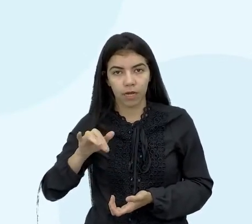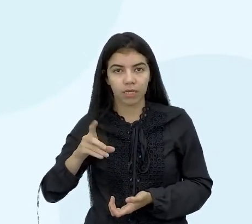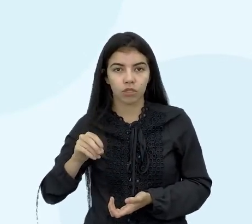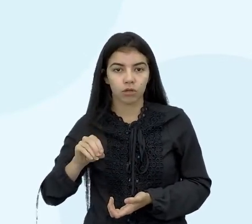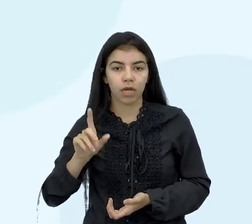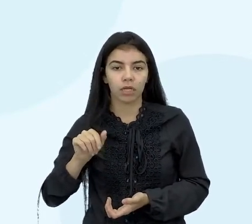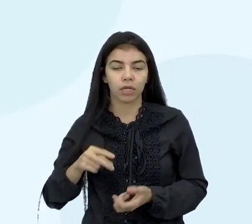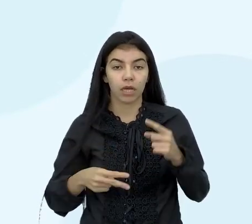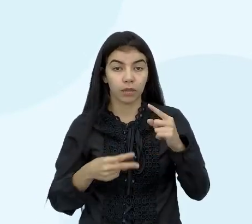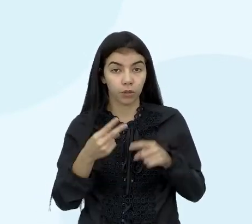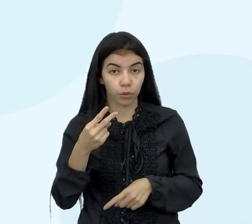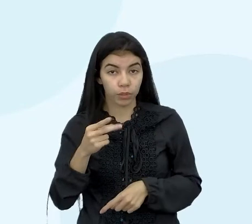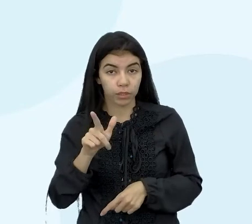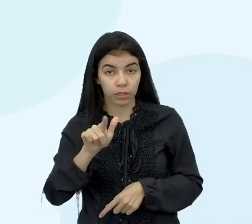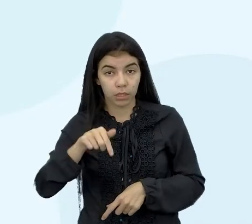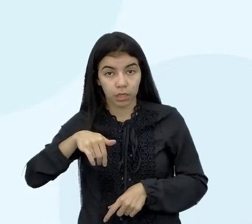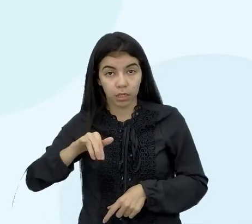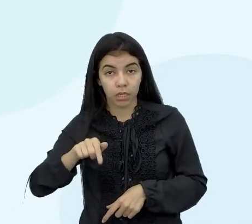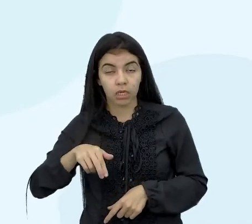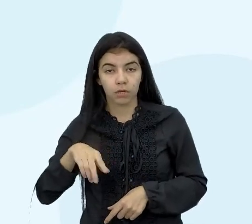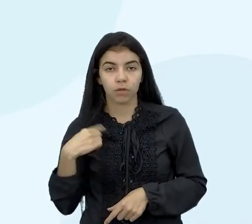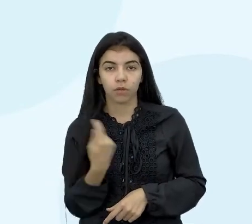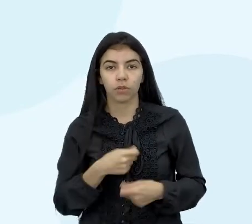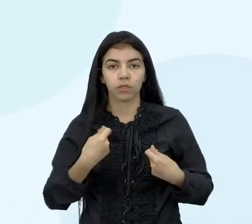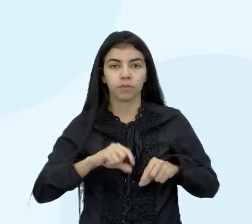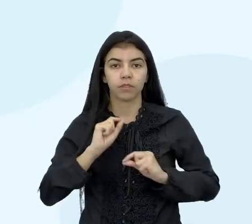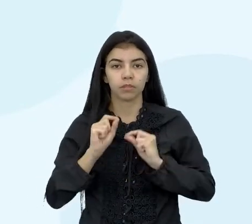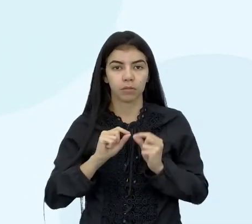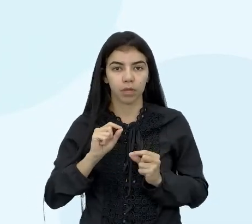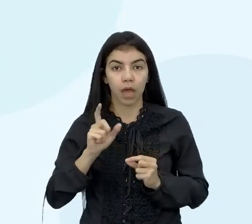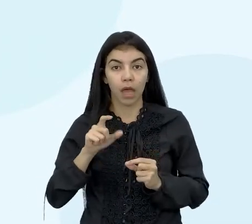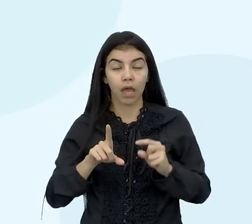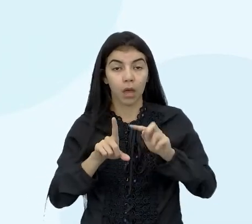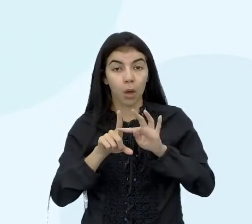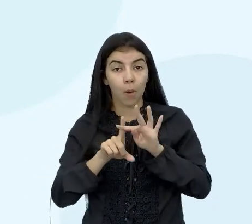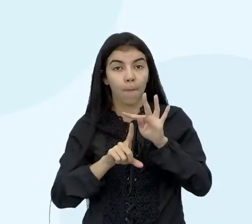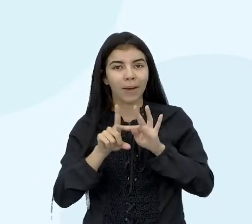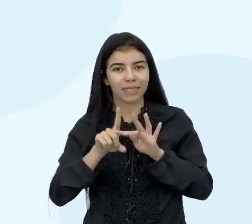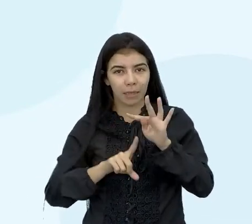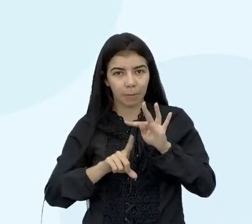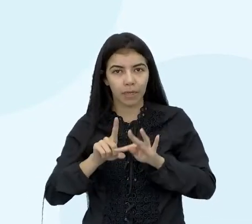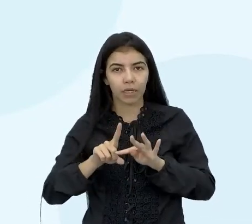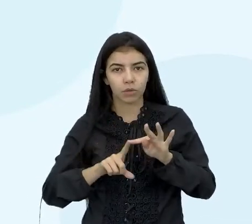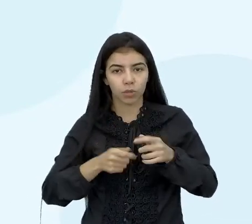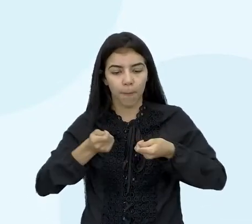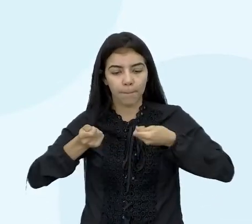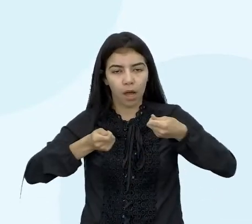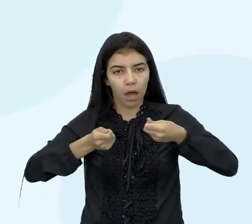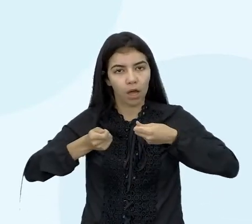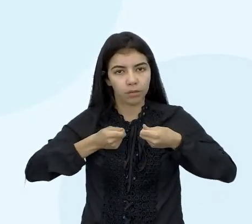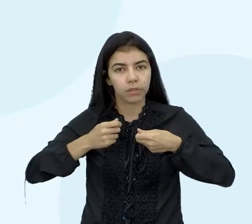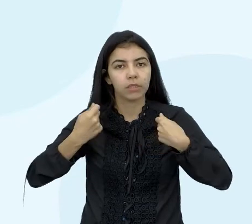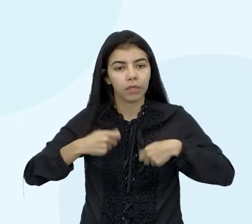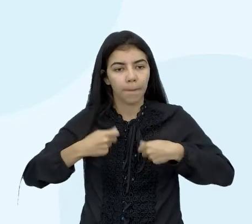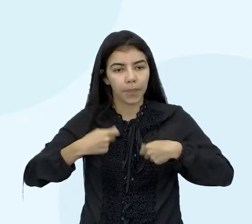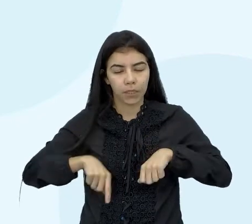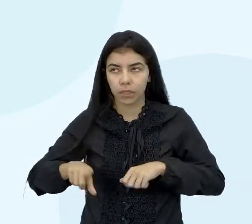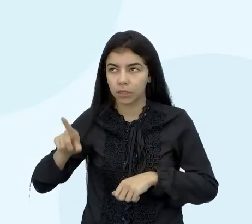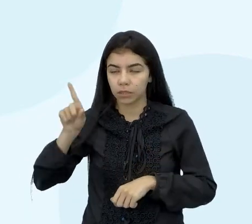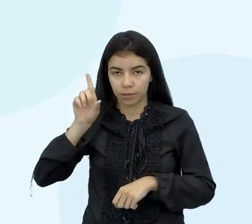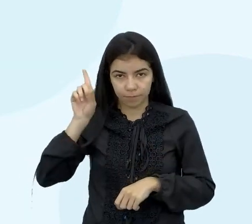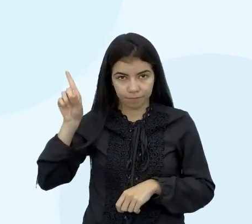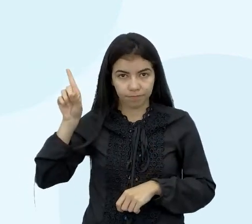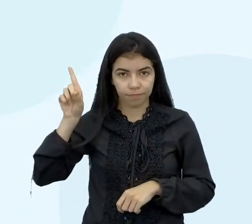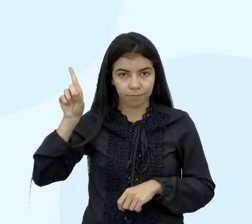de ebulição próximos, a gente precisa de uma temperatura controlada. Por isso, destilação fracionada, você vai ter